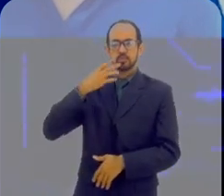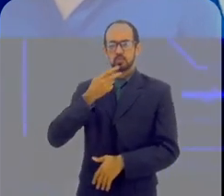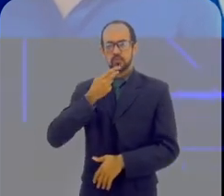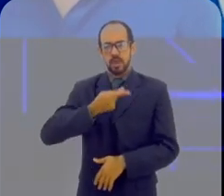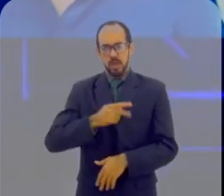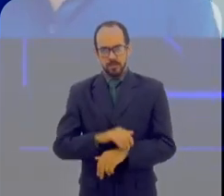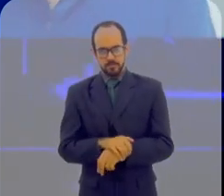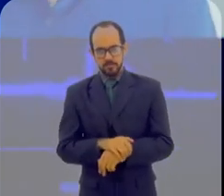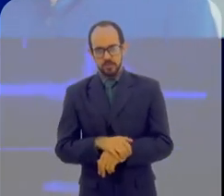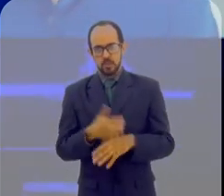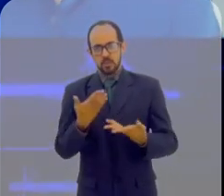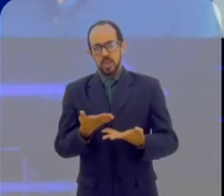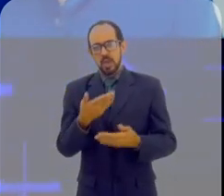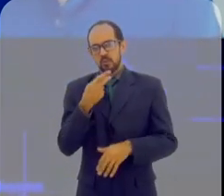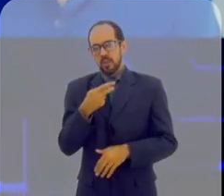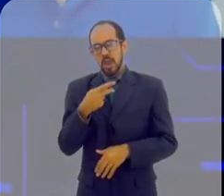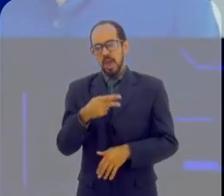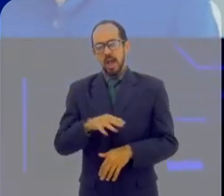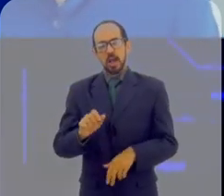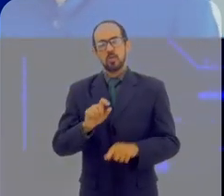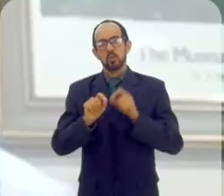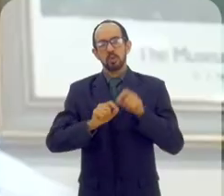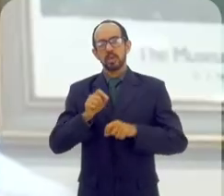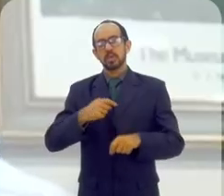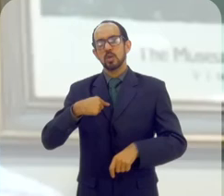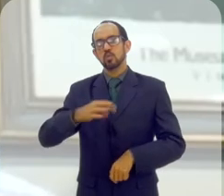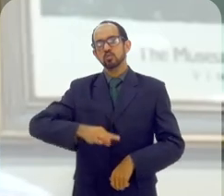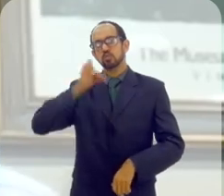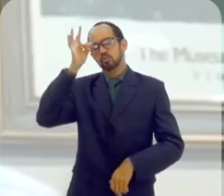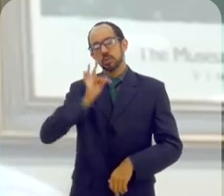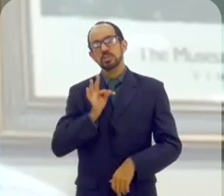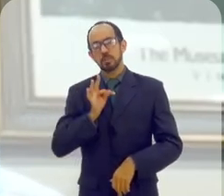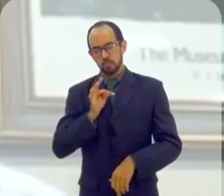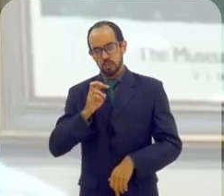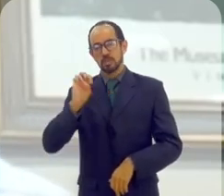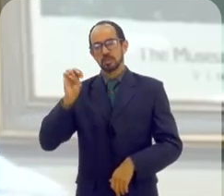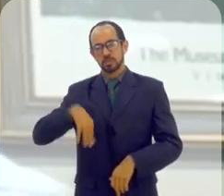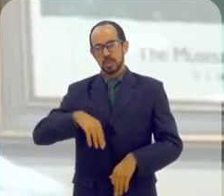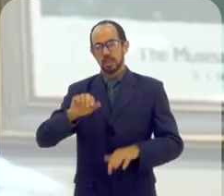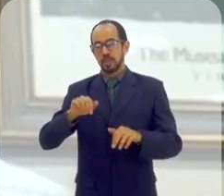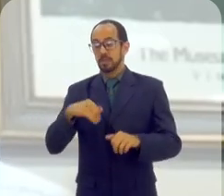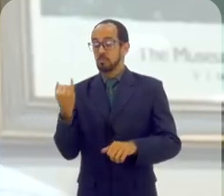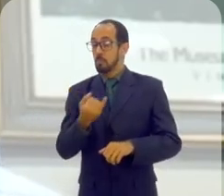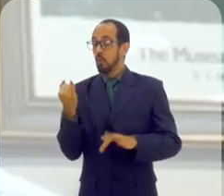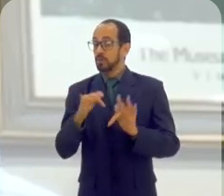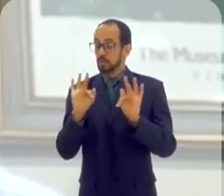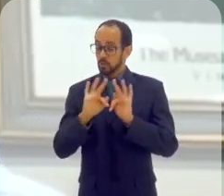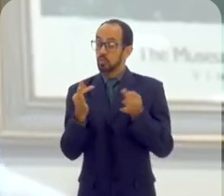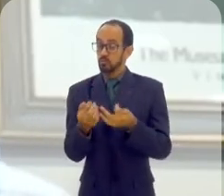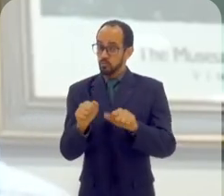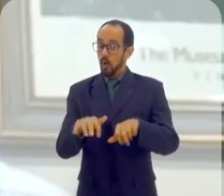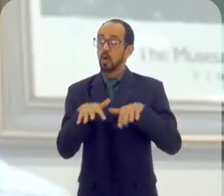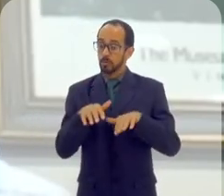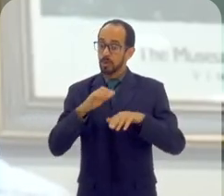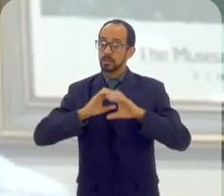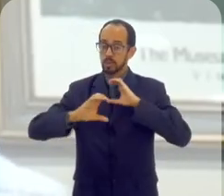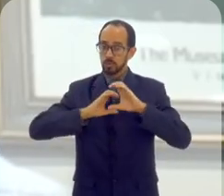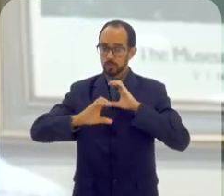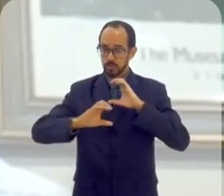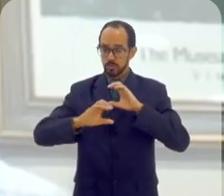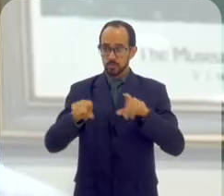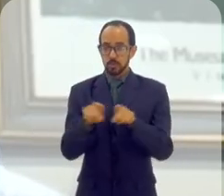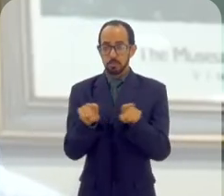fácil de falar e quero deixar aqui do testemunho da importância do fórum tá para essa interrupção e não posso deixar de dizer